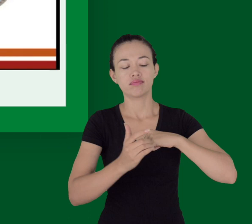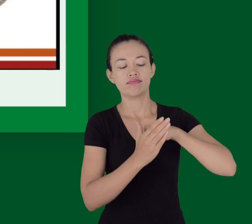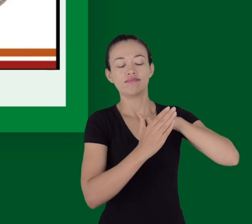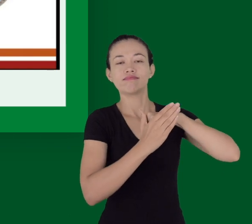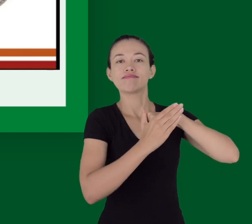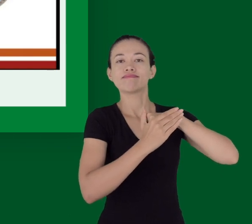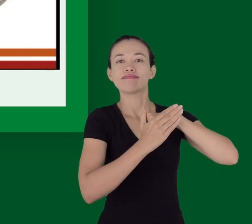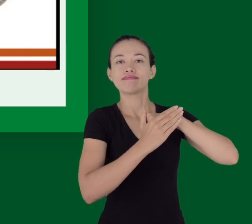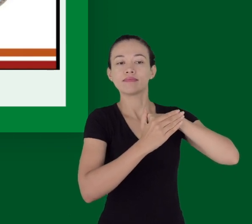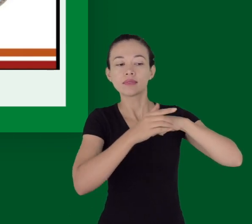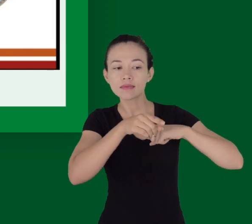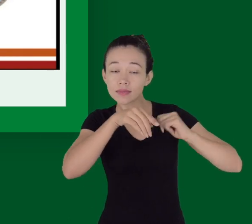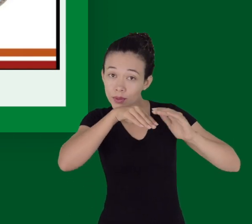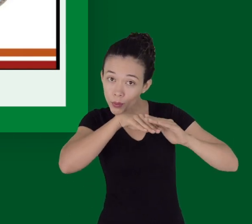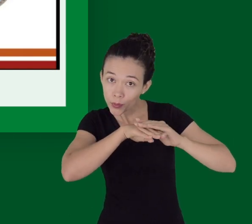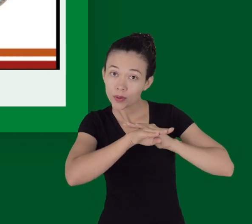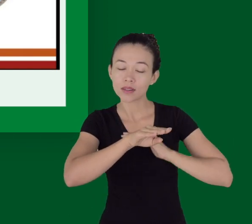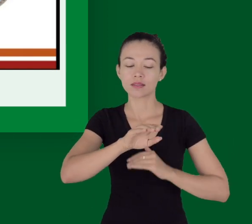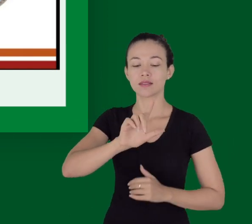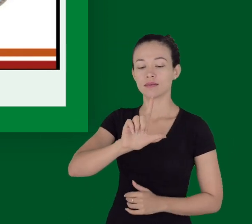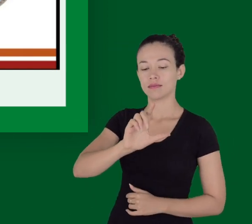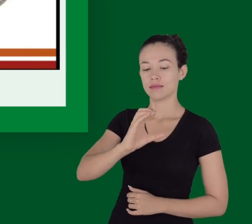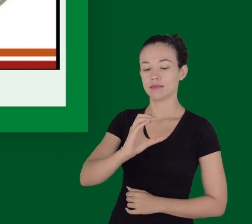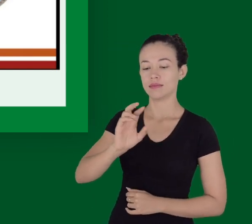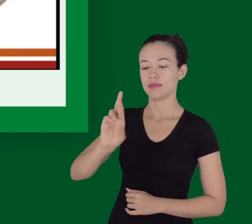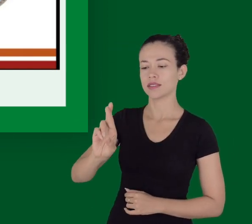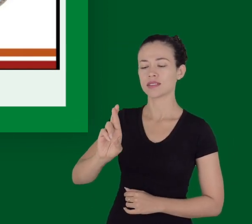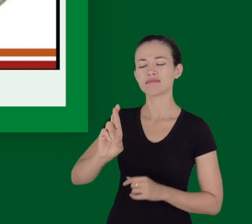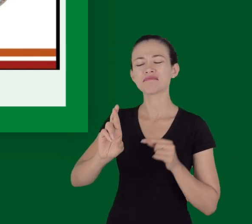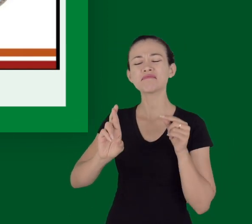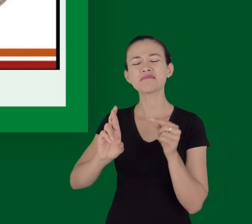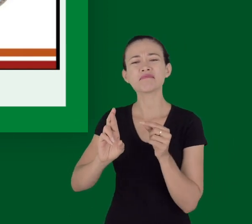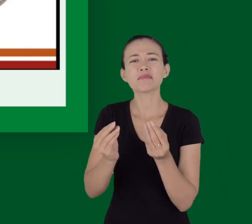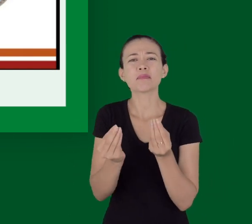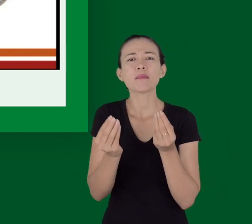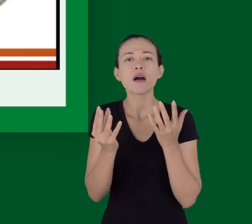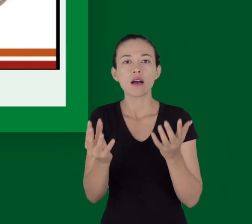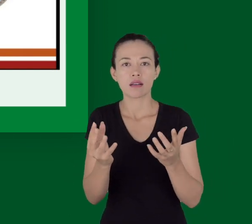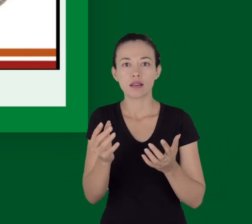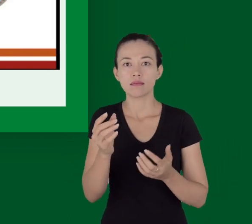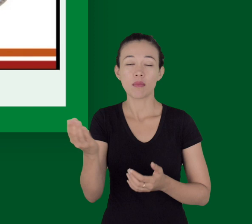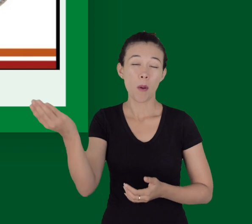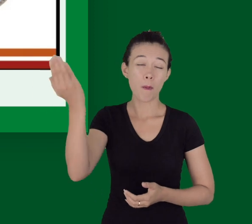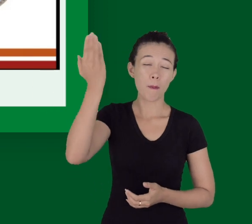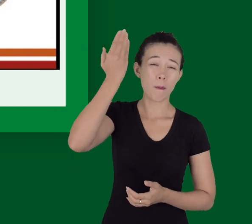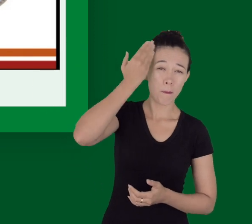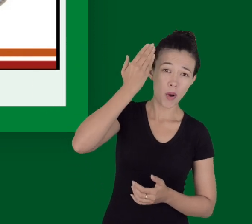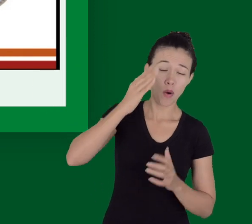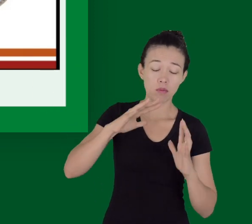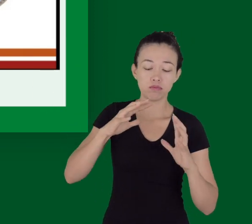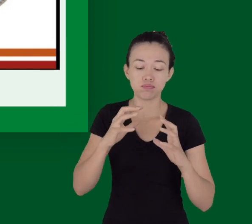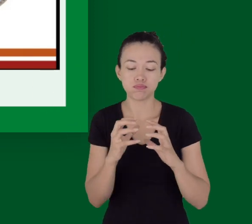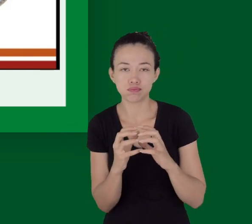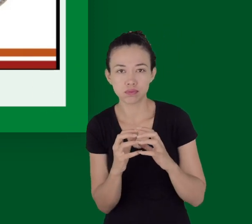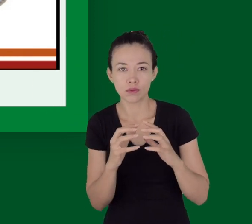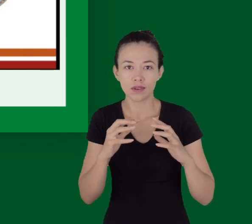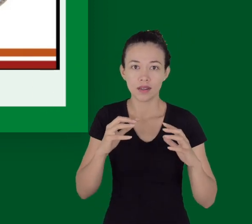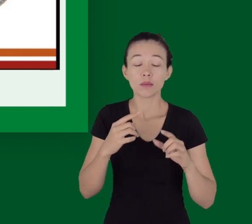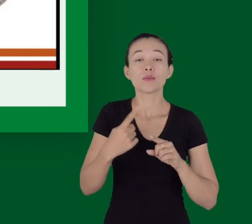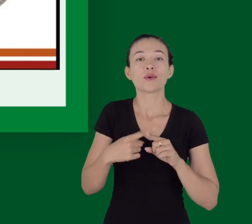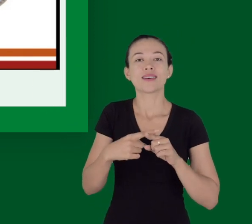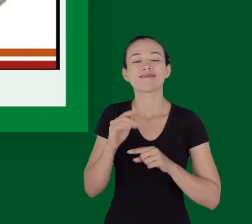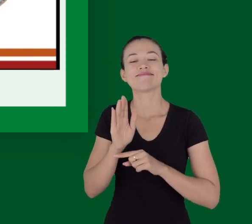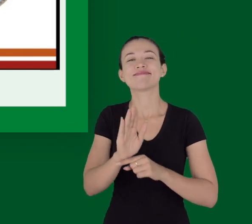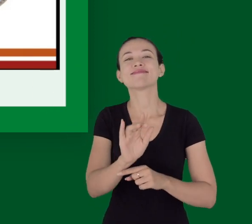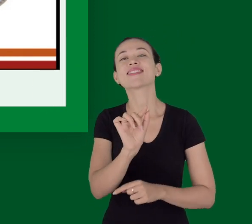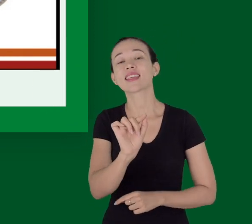o líquor. O líquor serve para quê? Não só para amortecer o cérebro. No momento que você balança o cérebro, ele não se autolesiona na